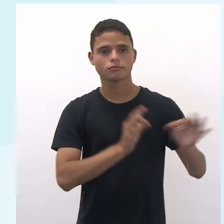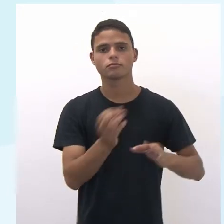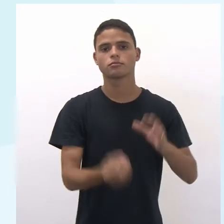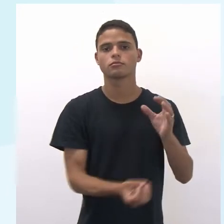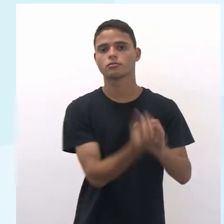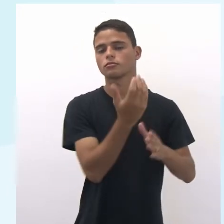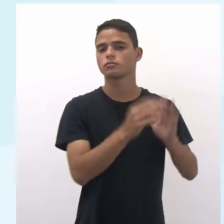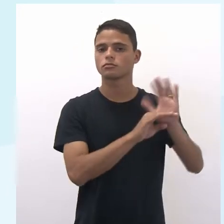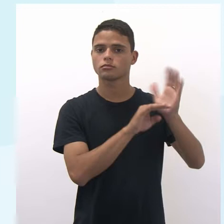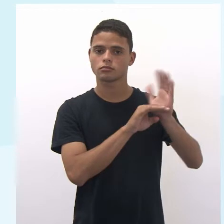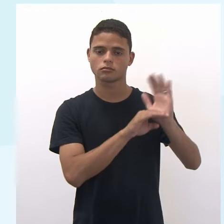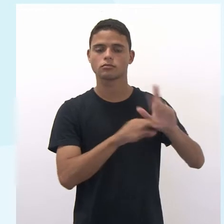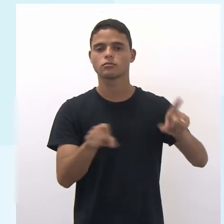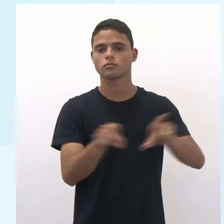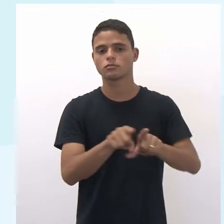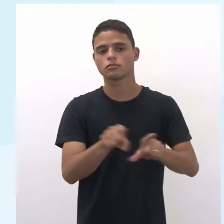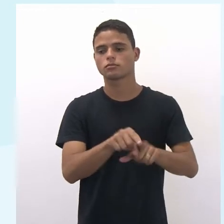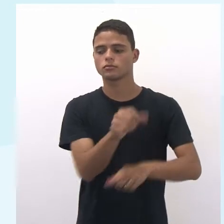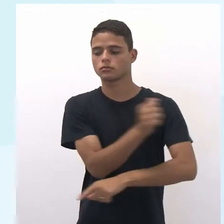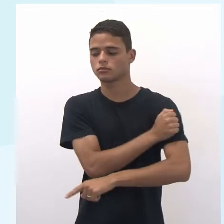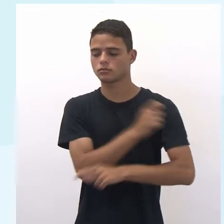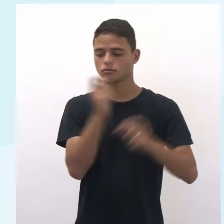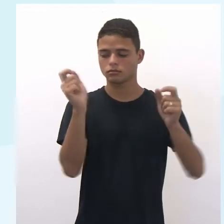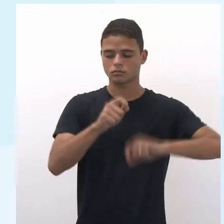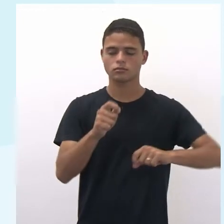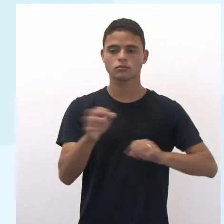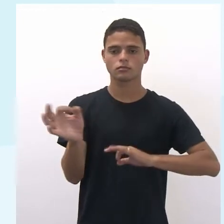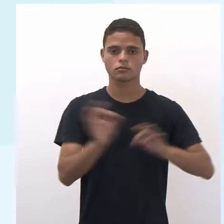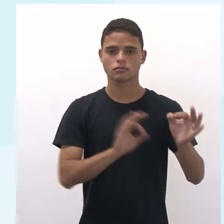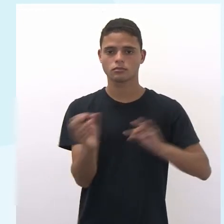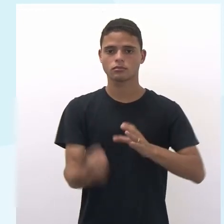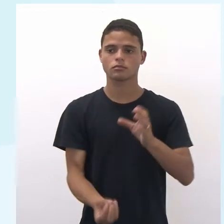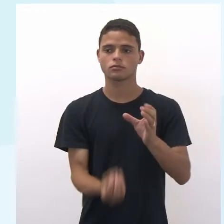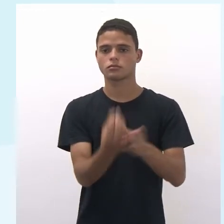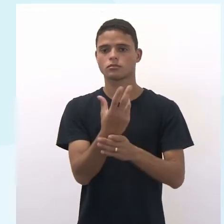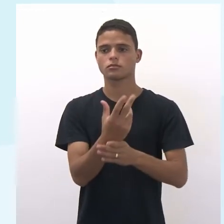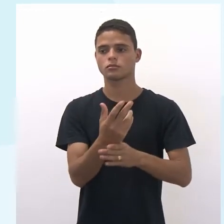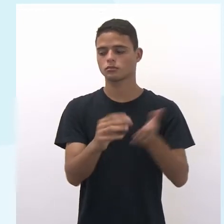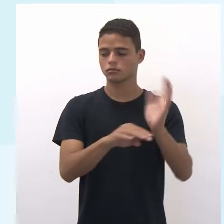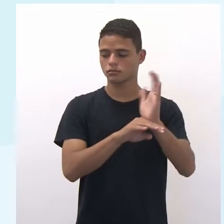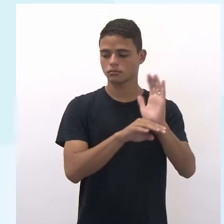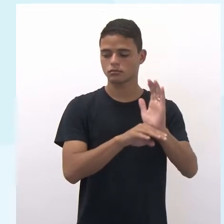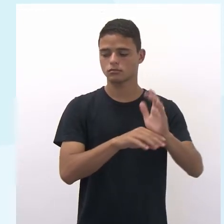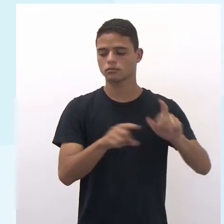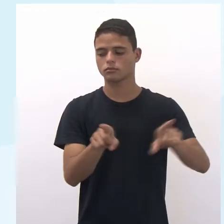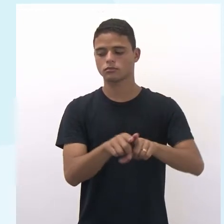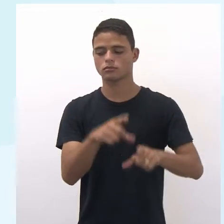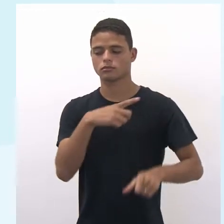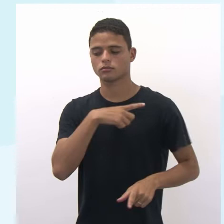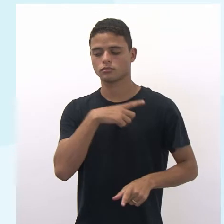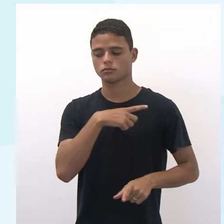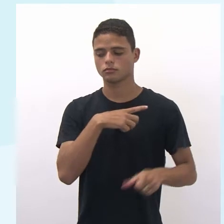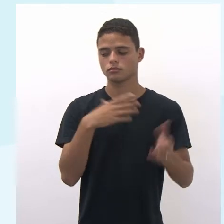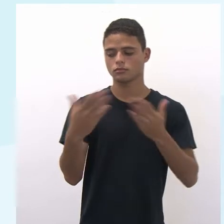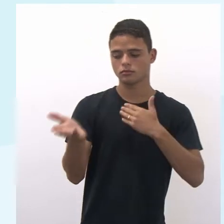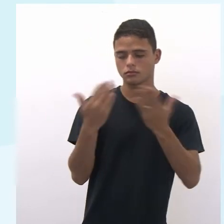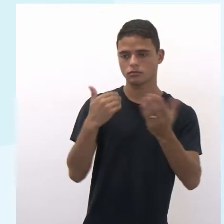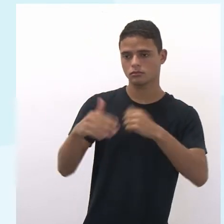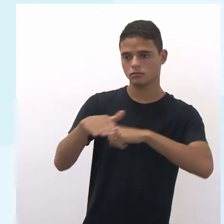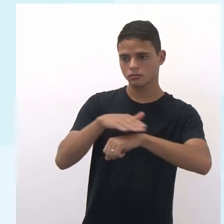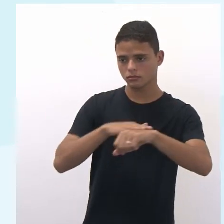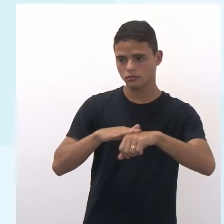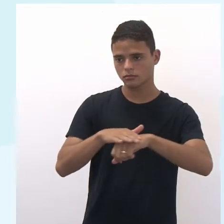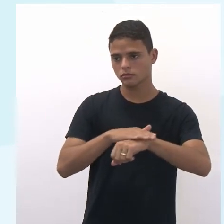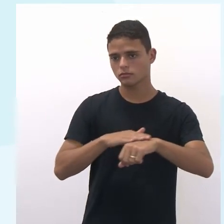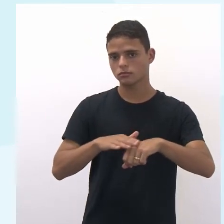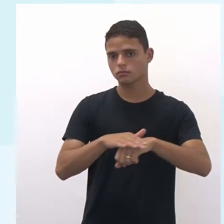vídeo, mas que o aluno também consiga produzir vídeos sobre aquele assunto de sala de aula, aquele debate, e